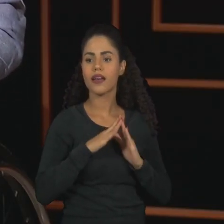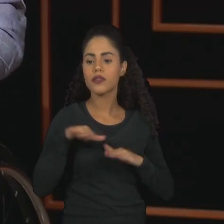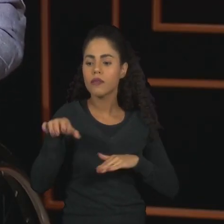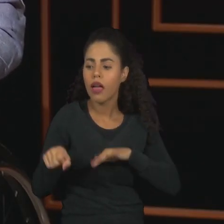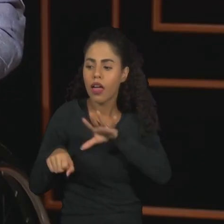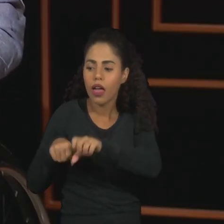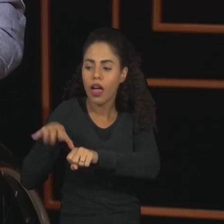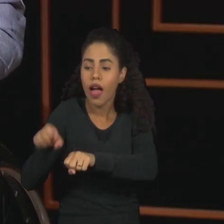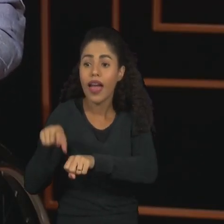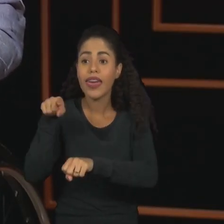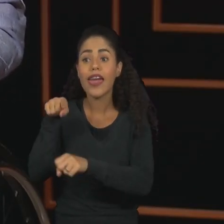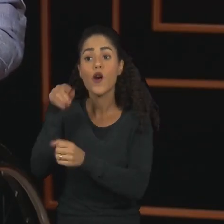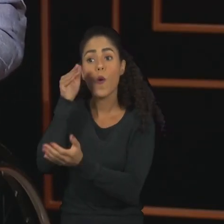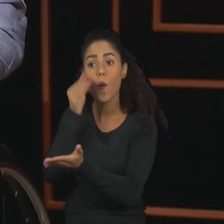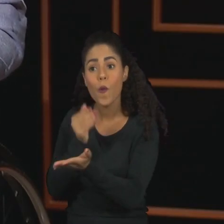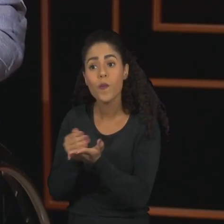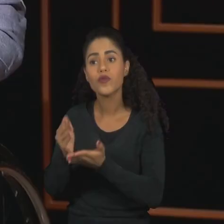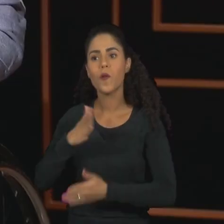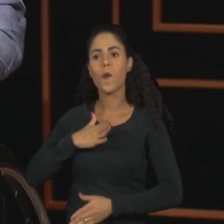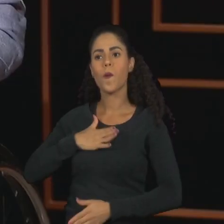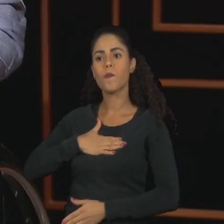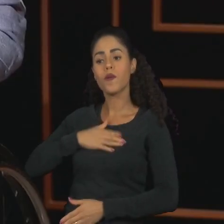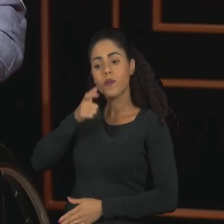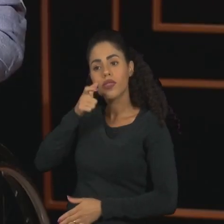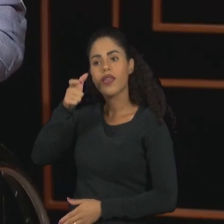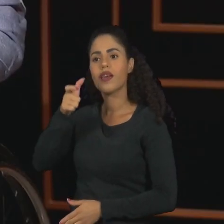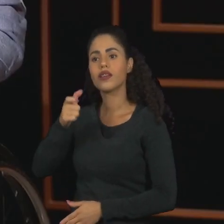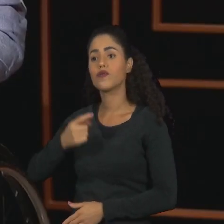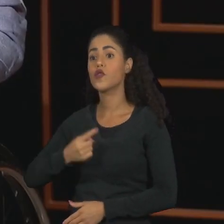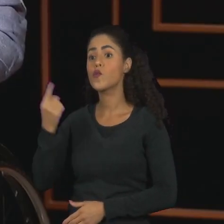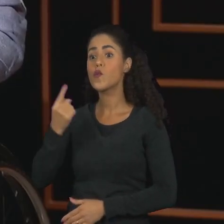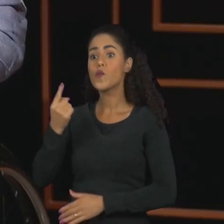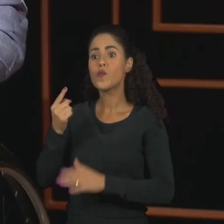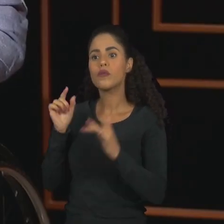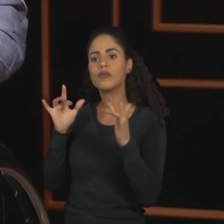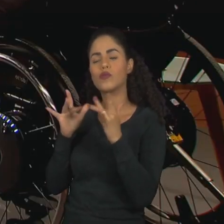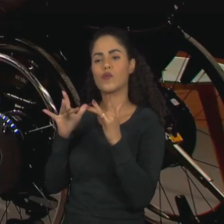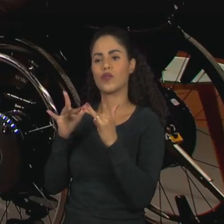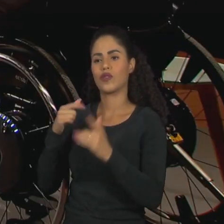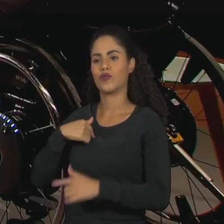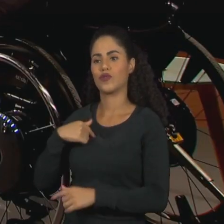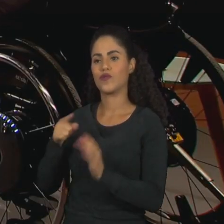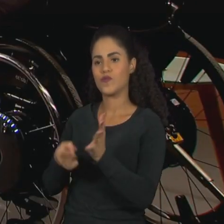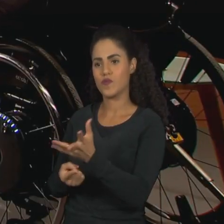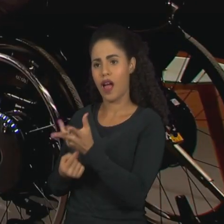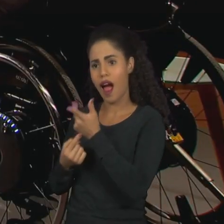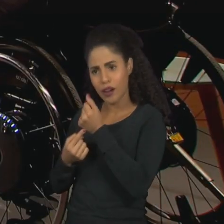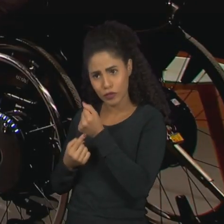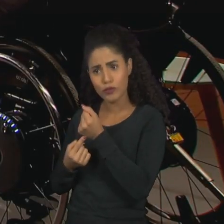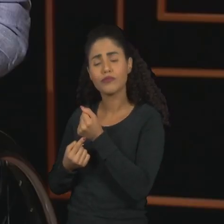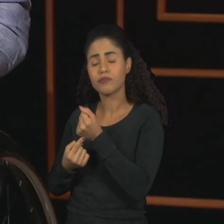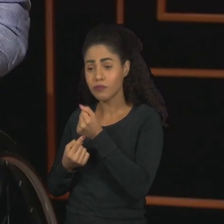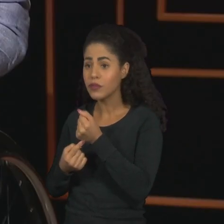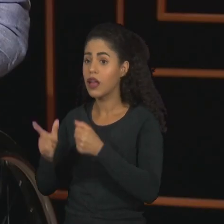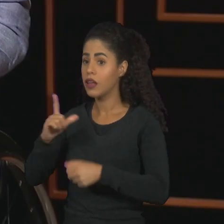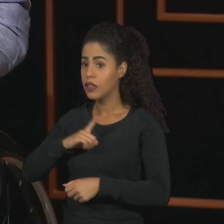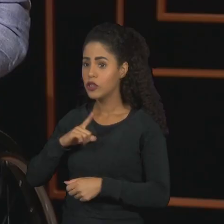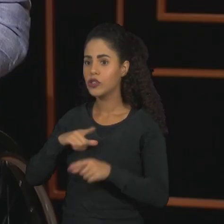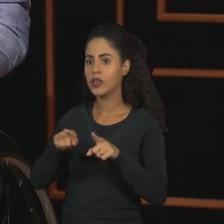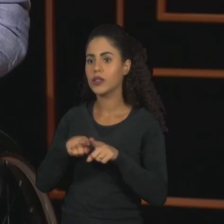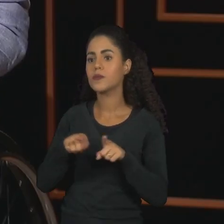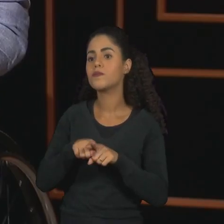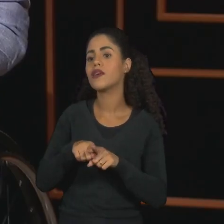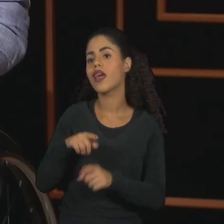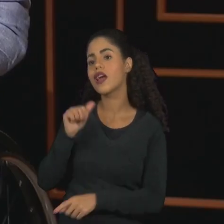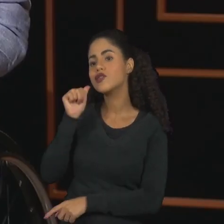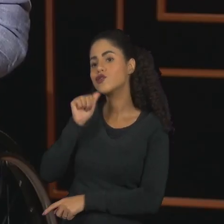que começou, acho que talvez, realmente foi o primeiro approach. E tinha minha tia